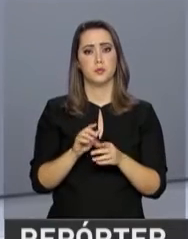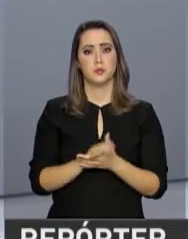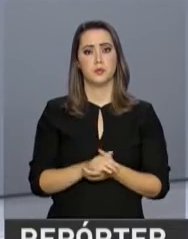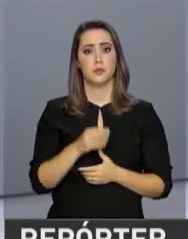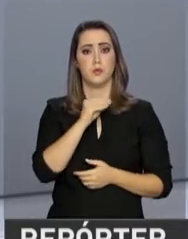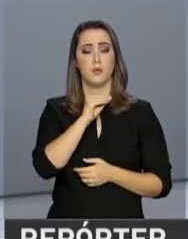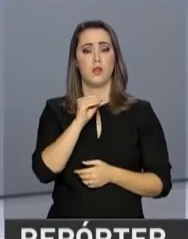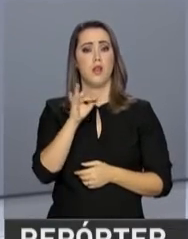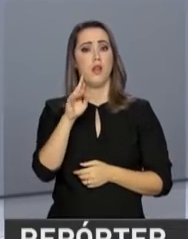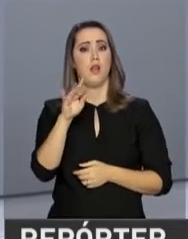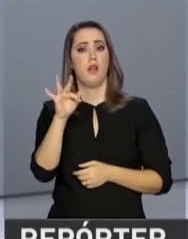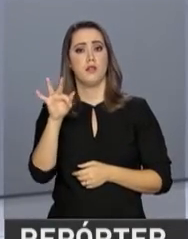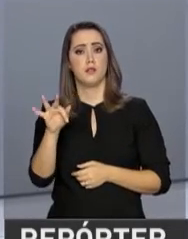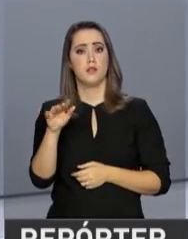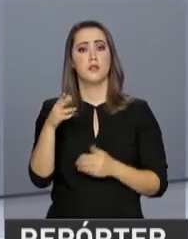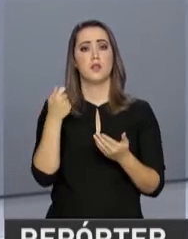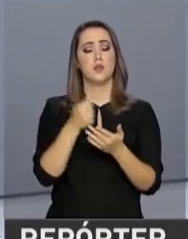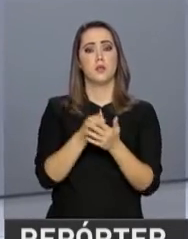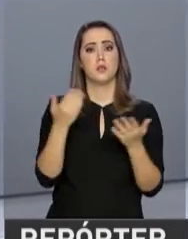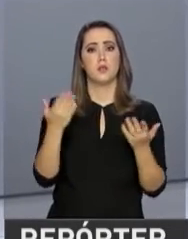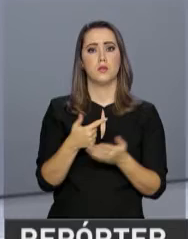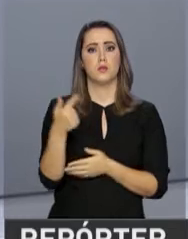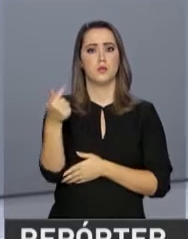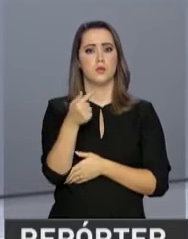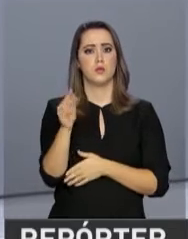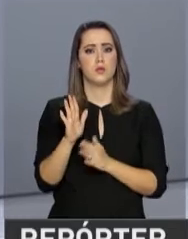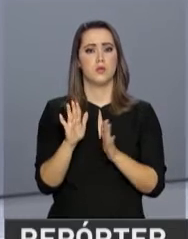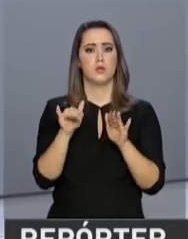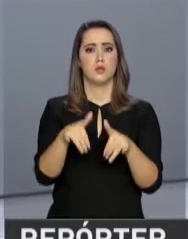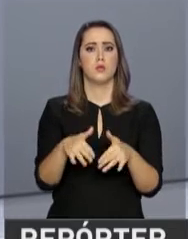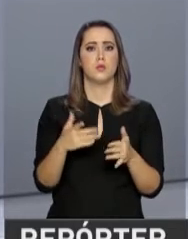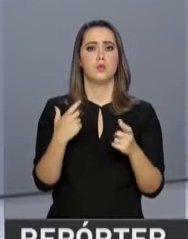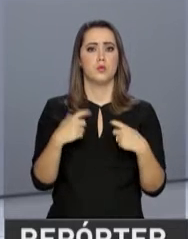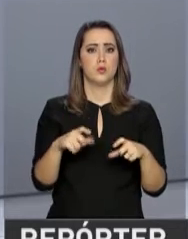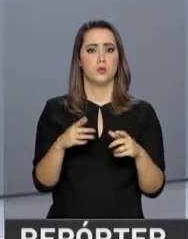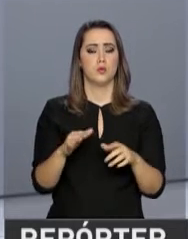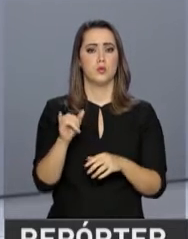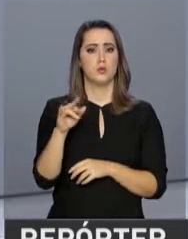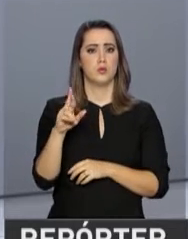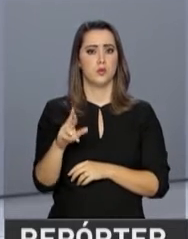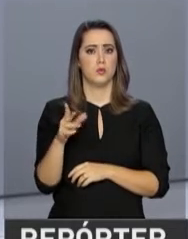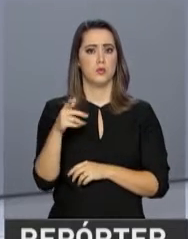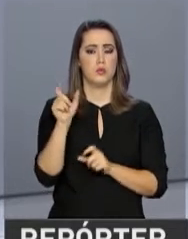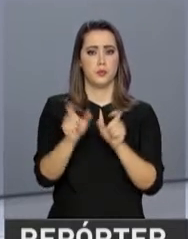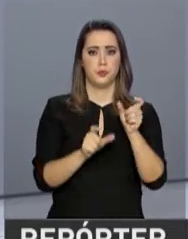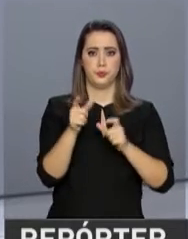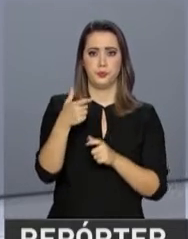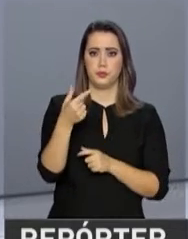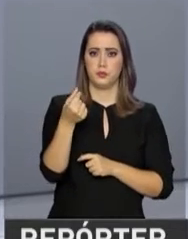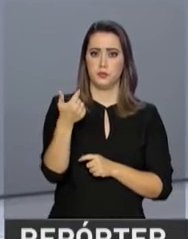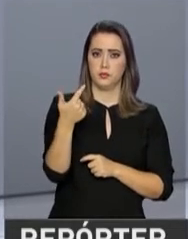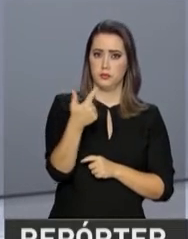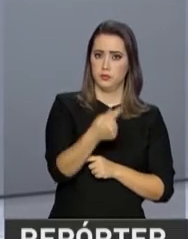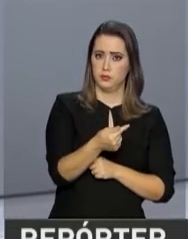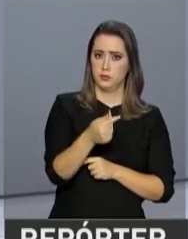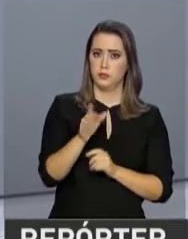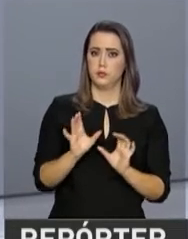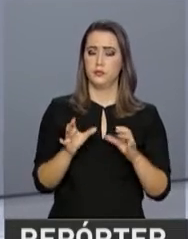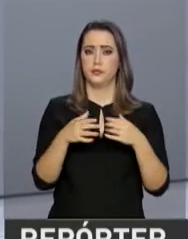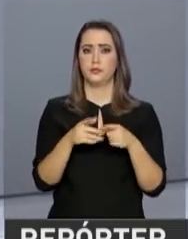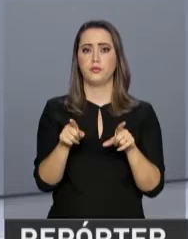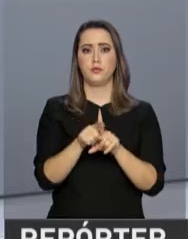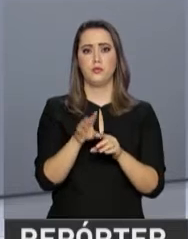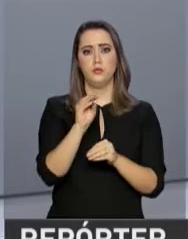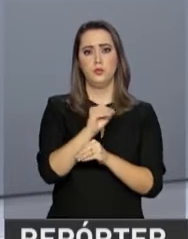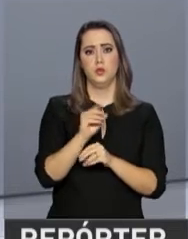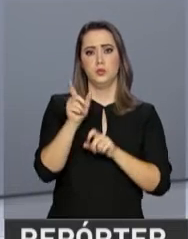A Receita Federal paga hoje o sétimo e último lote de restituição do Imposto de Renda Pessoa Física 2017. O